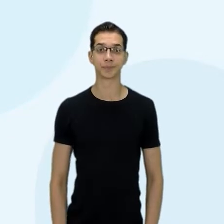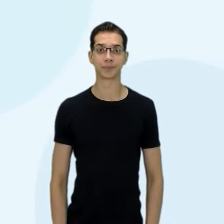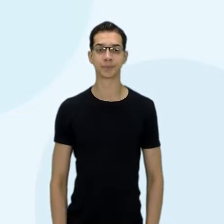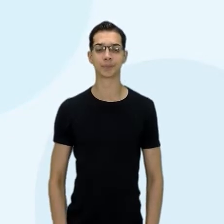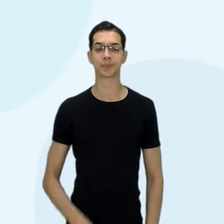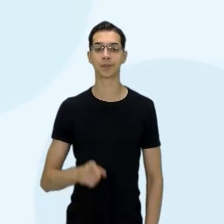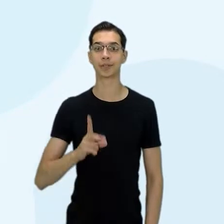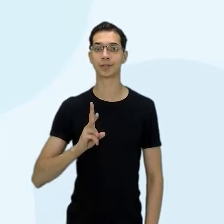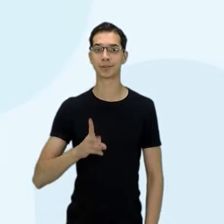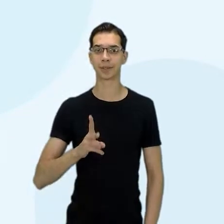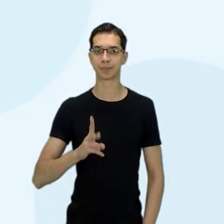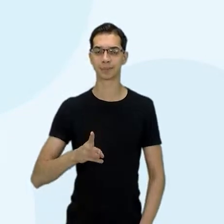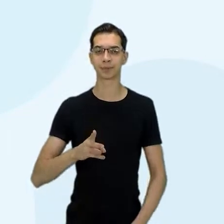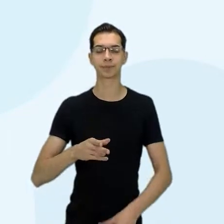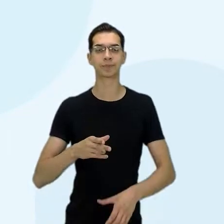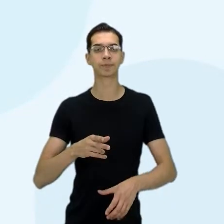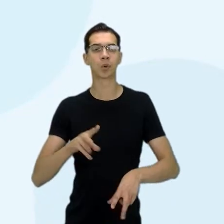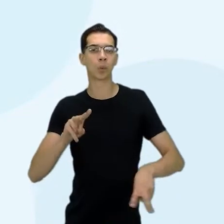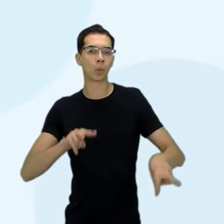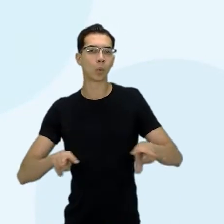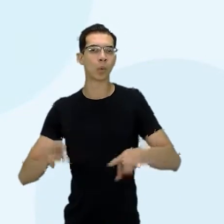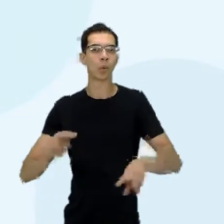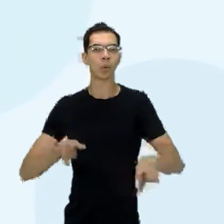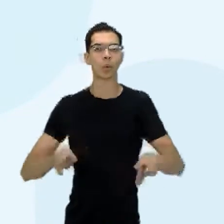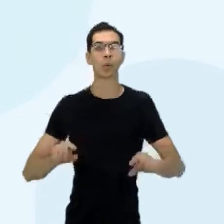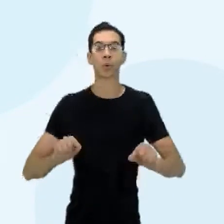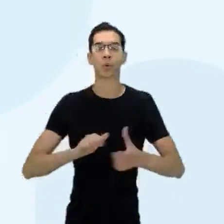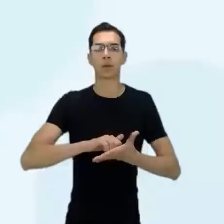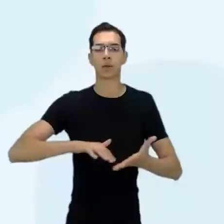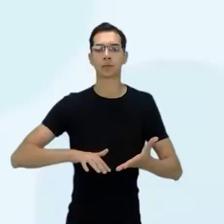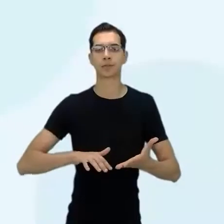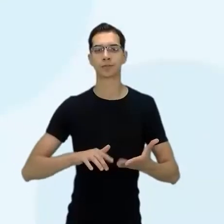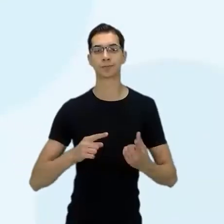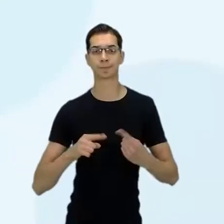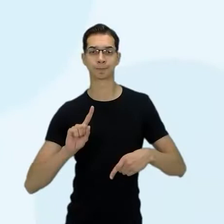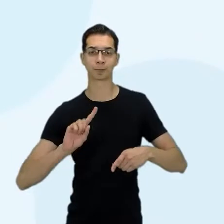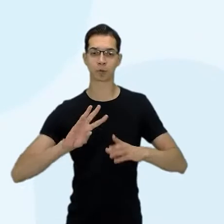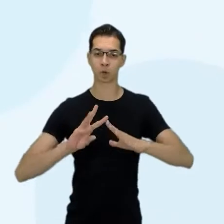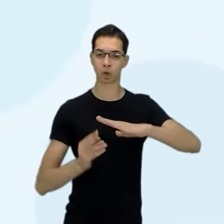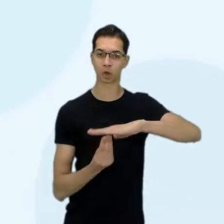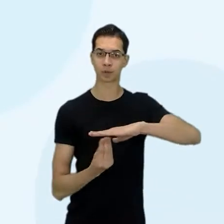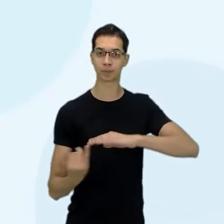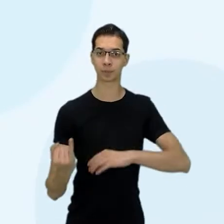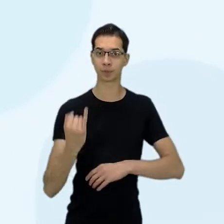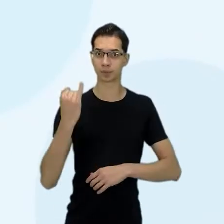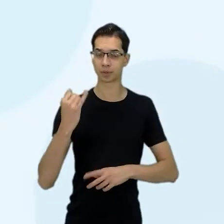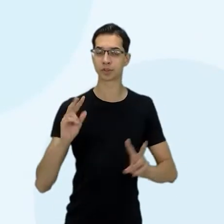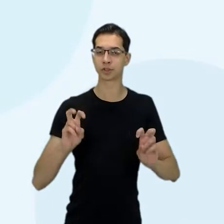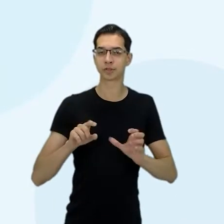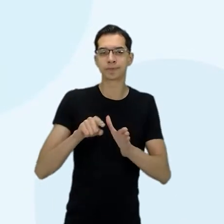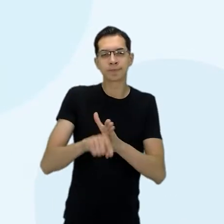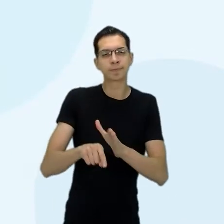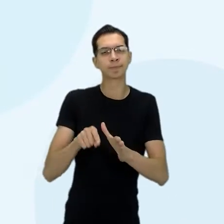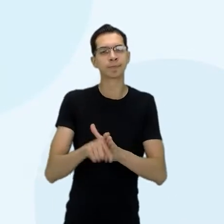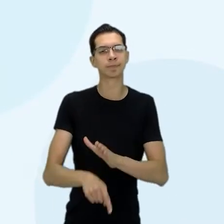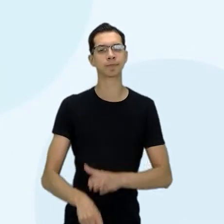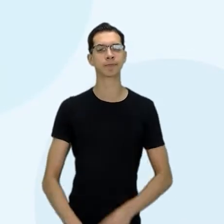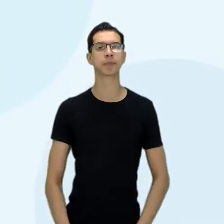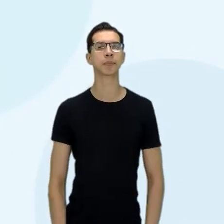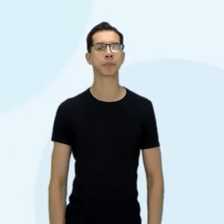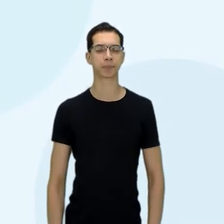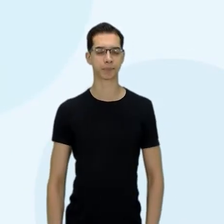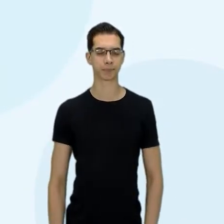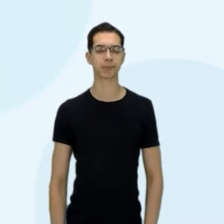as tarefas também, que periodicamente são ali atualizadas, com questões que são importantes. Ali, digamos assim,